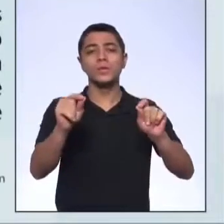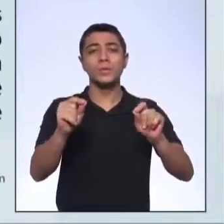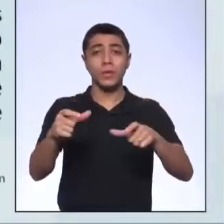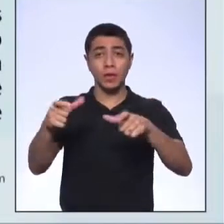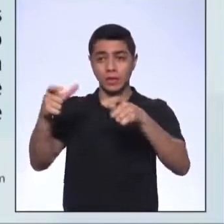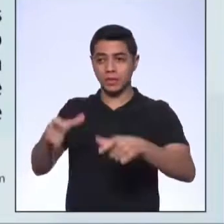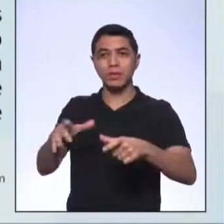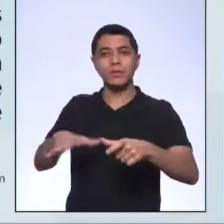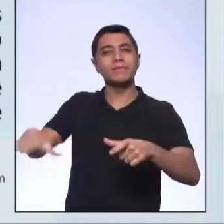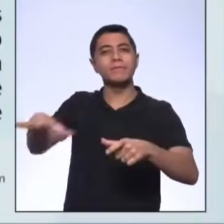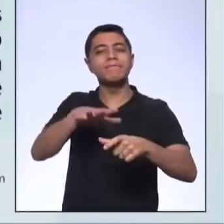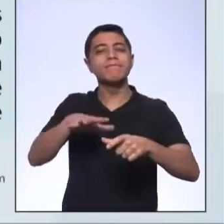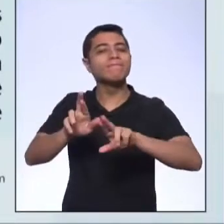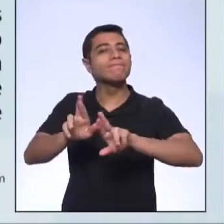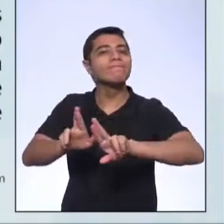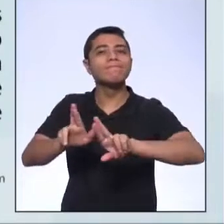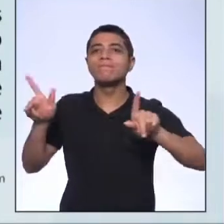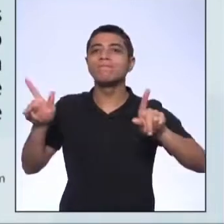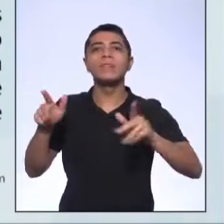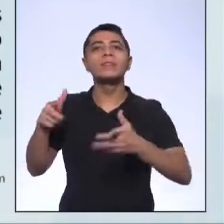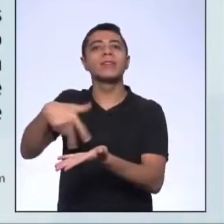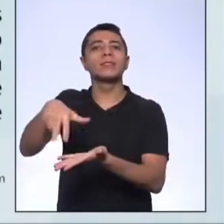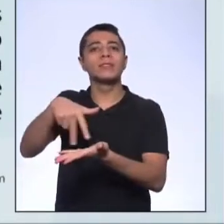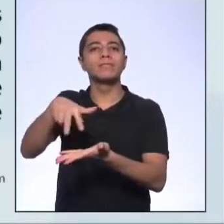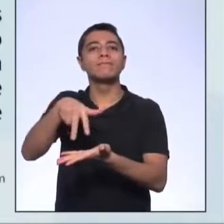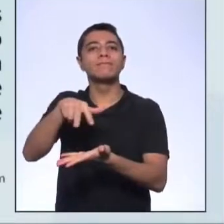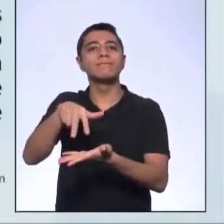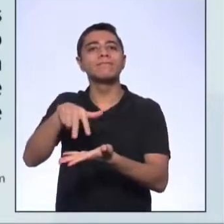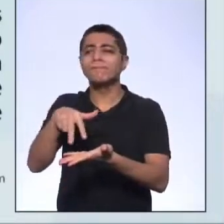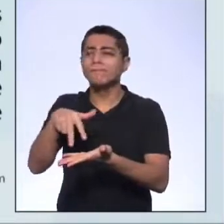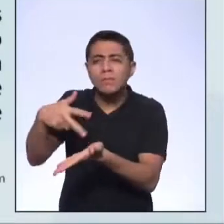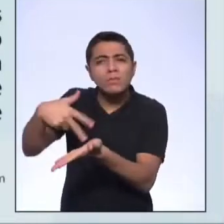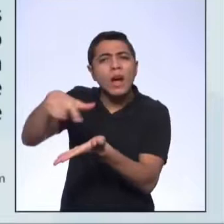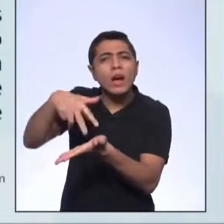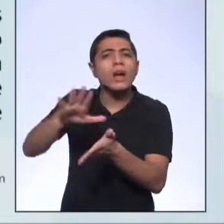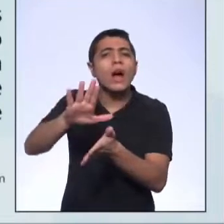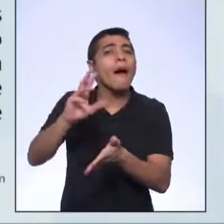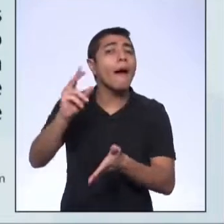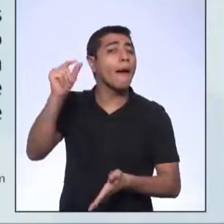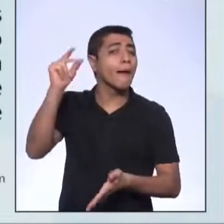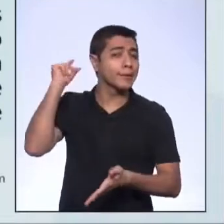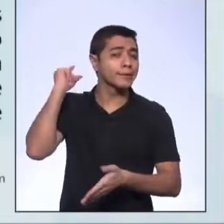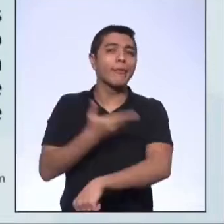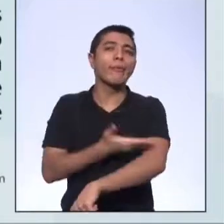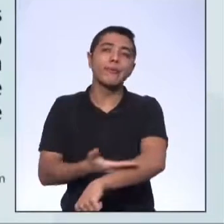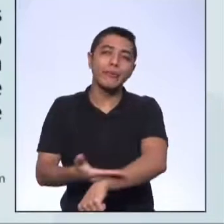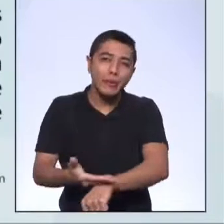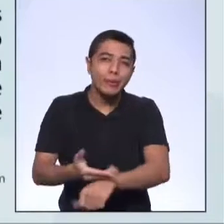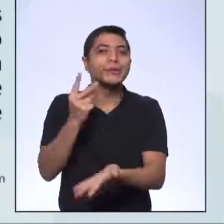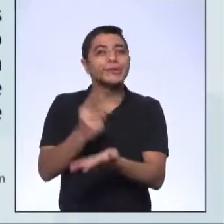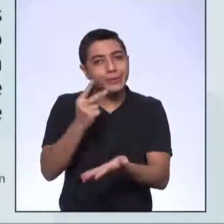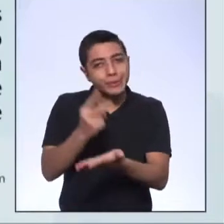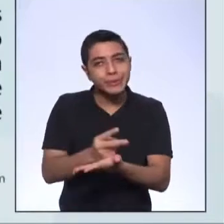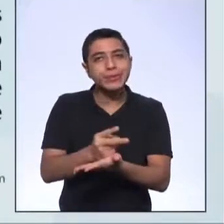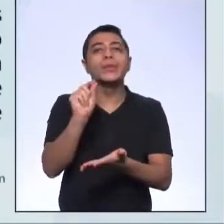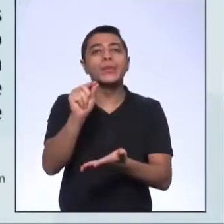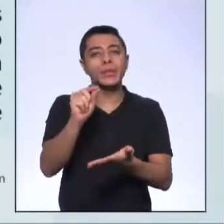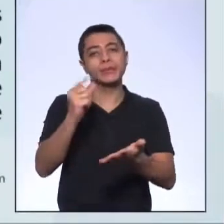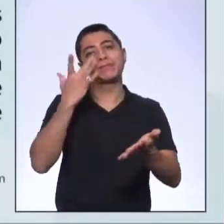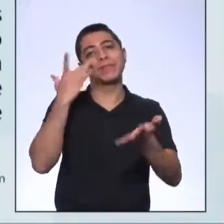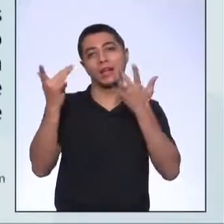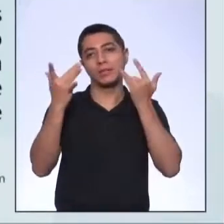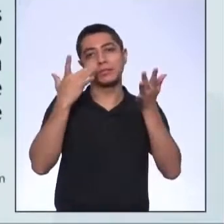porque espaço alternativo antigamente nós tínhamos é sempre o espaço do palco à Italiana né o teatro